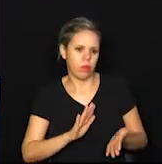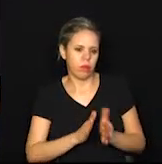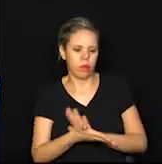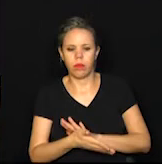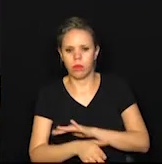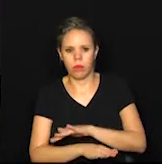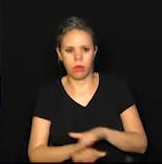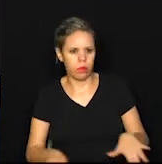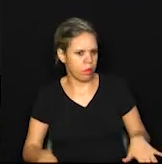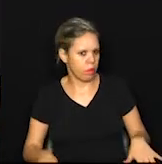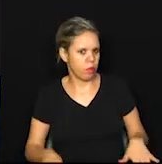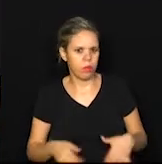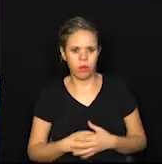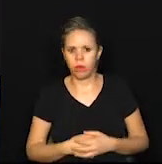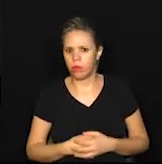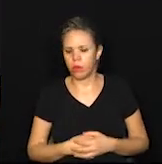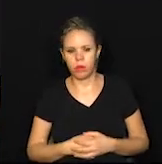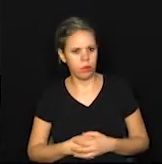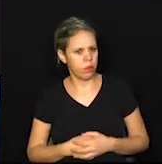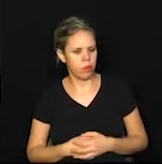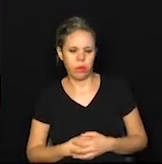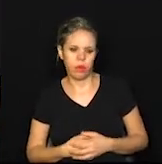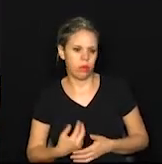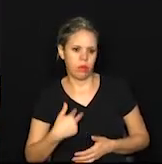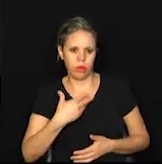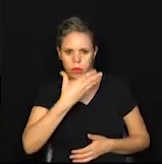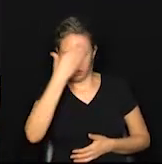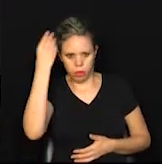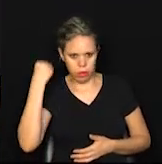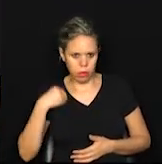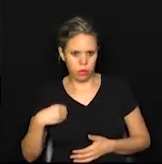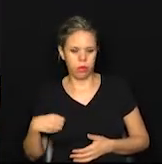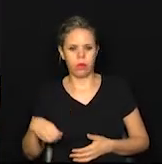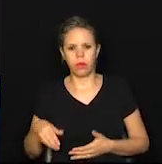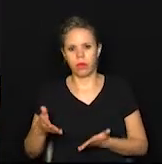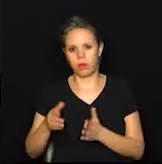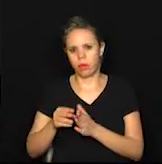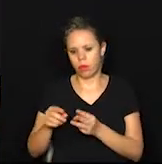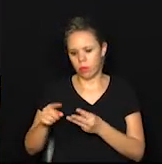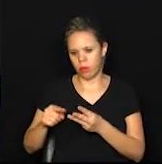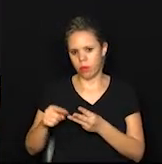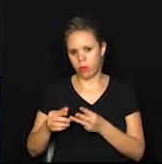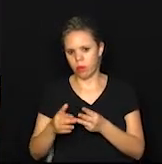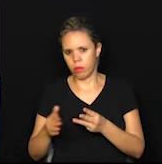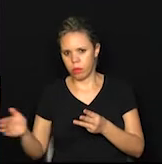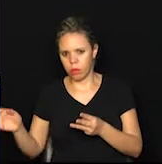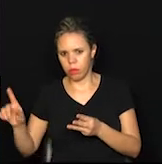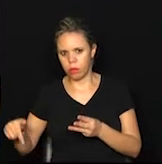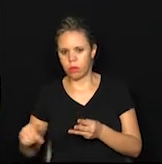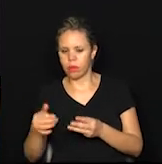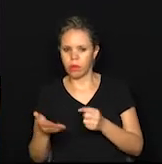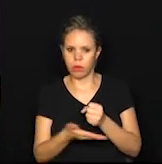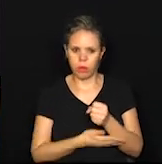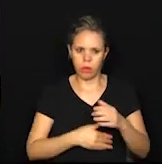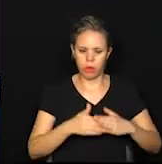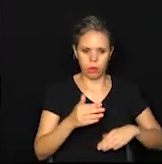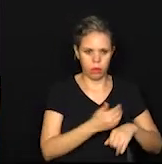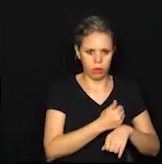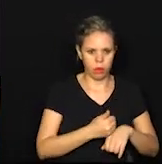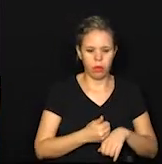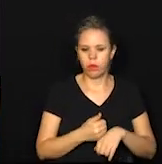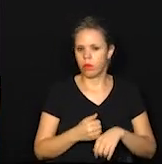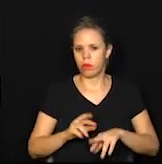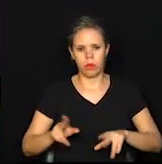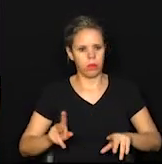discrimina, a gente não pode esquecer do paradesporto, que ele não difere do amador do profissional. O